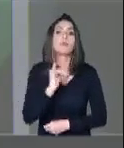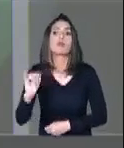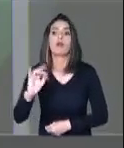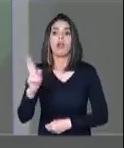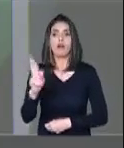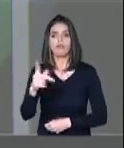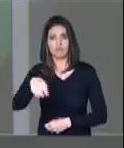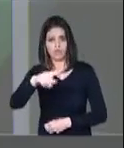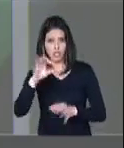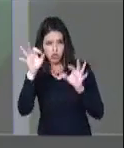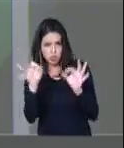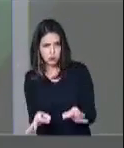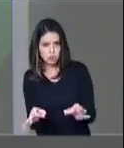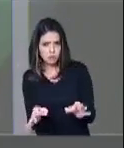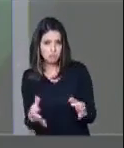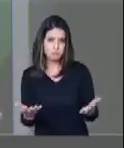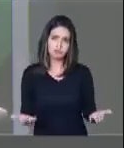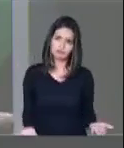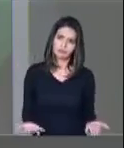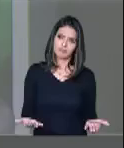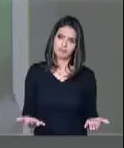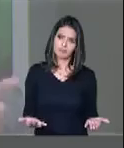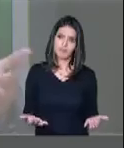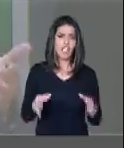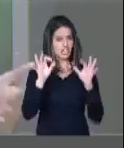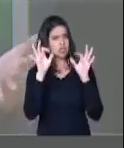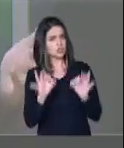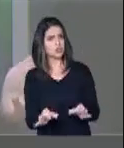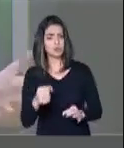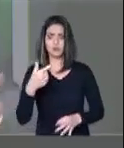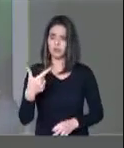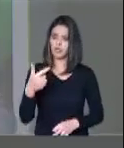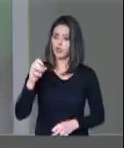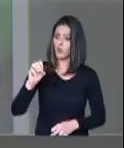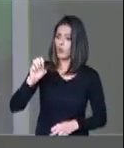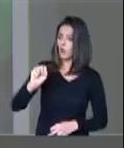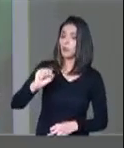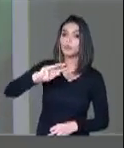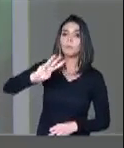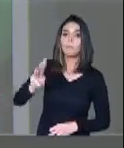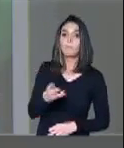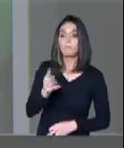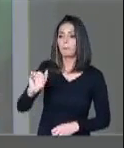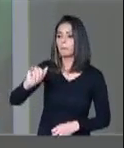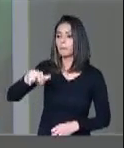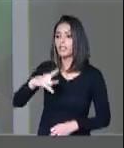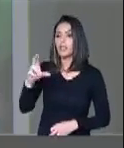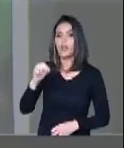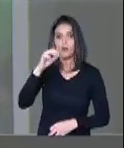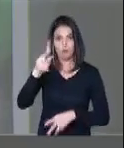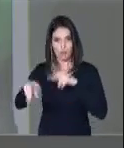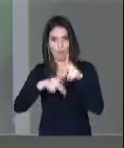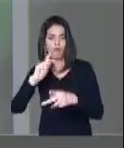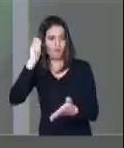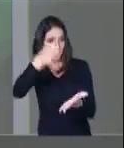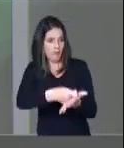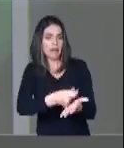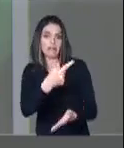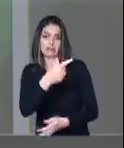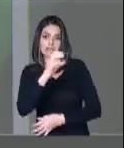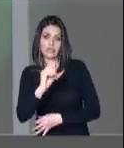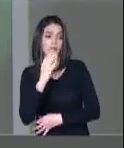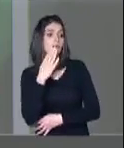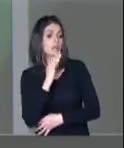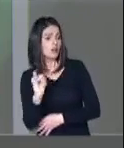R$70 bilhões. Vocês acham isso justo? Vocês acham justo que os 208 milhões de brasileiros paguem